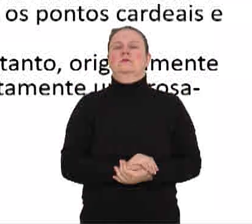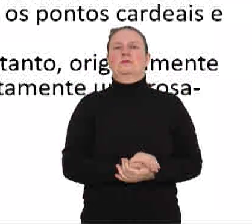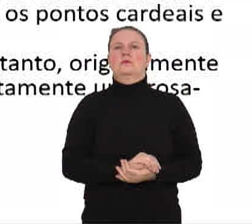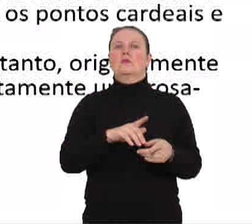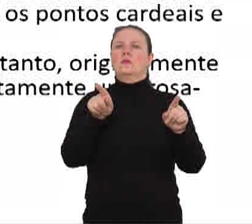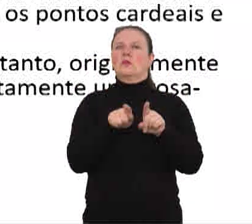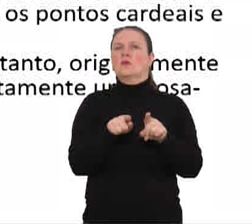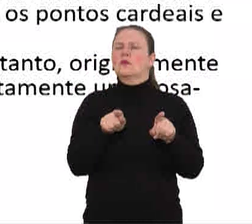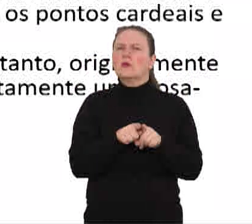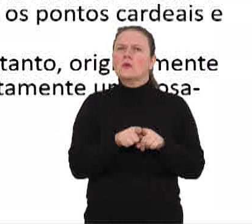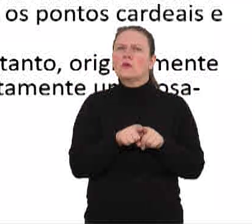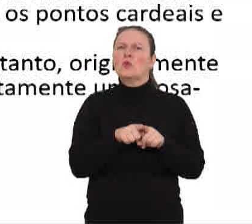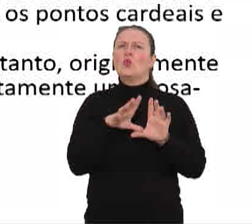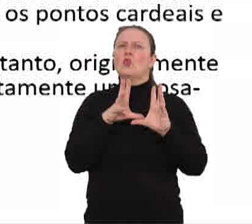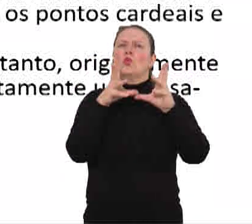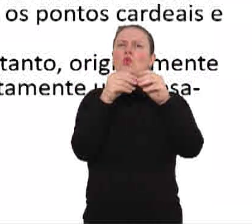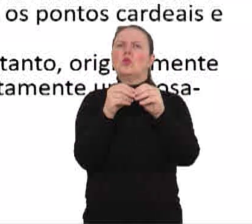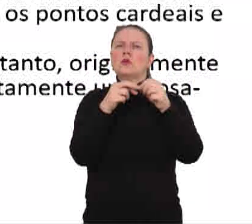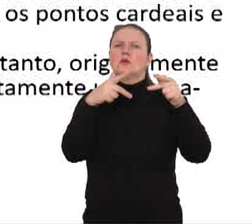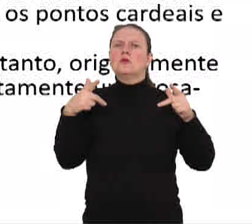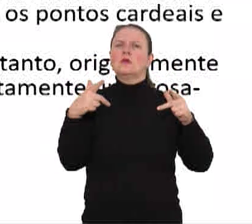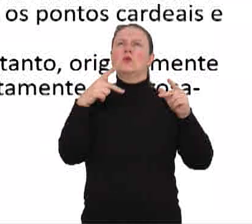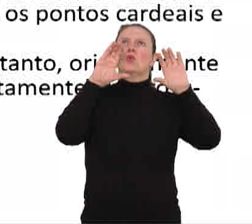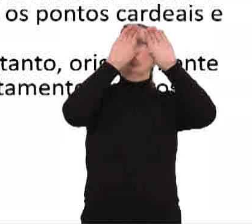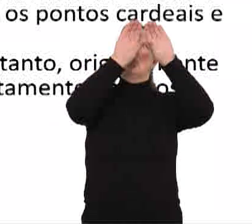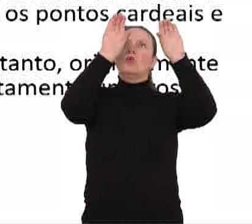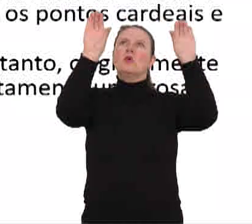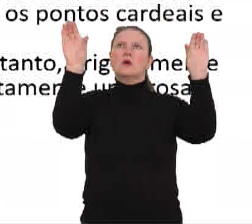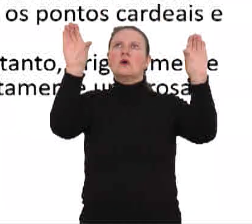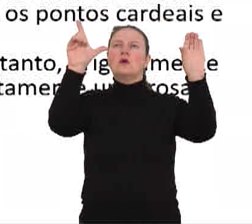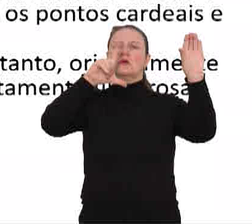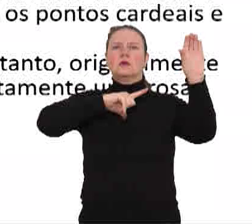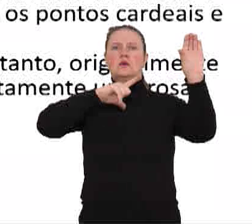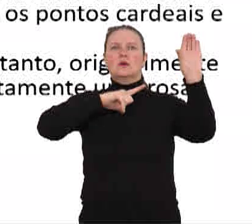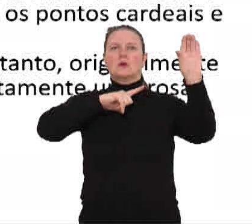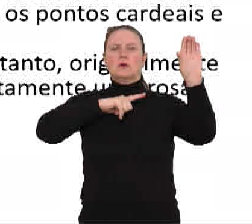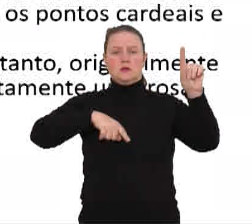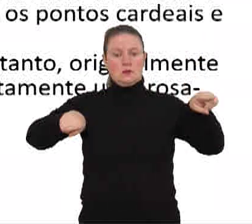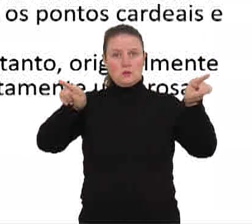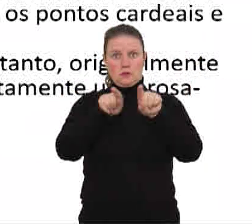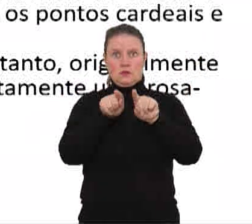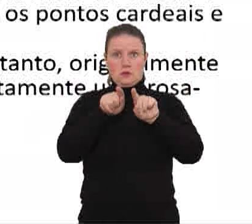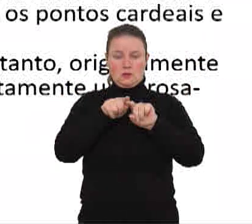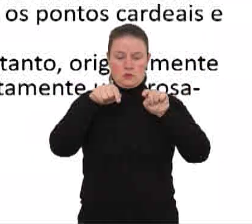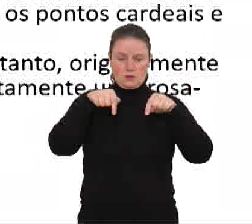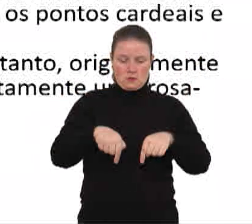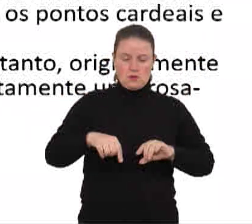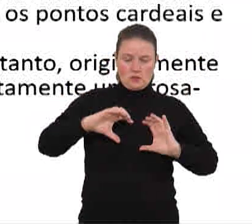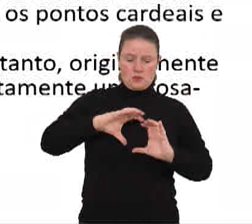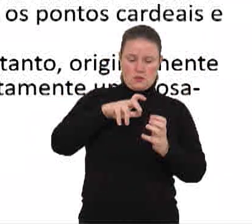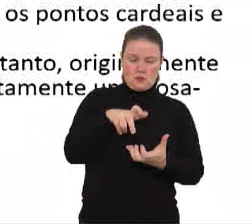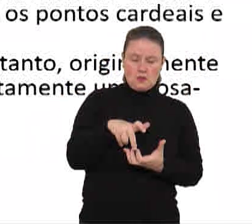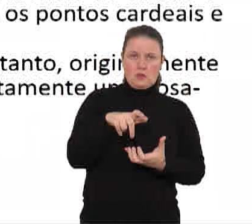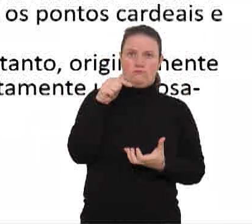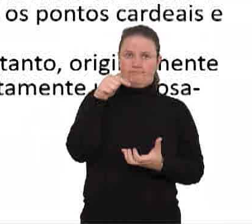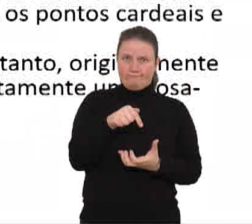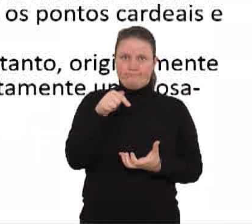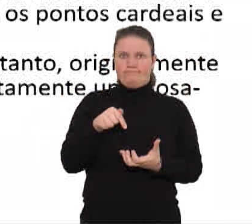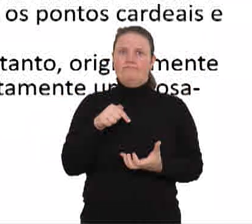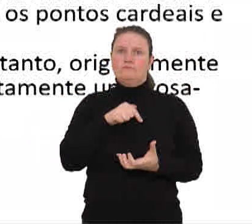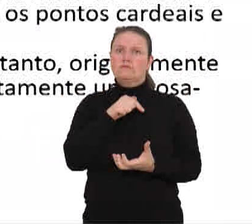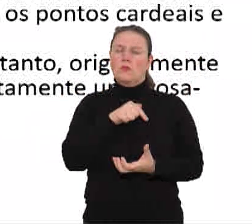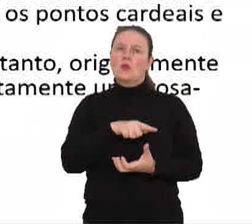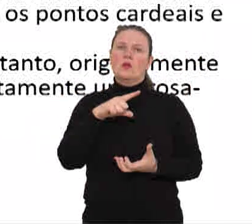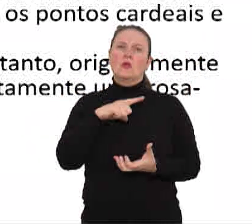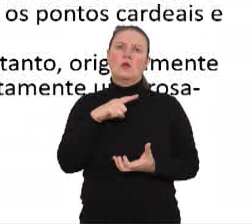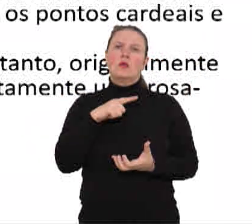existe no céu existe também na terra. Essa frase é muito legal, gente. Porque a terra nada mais é do